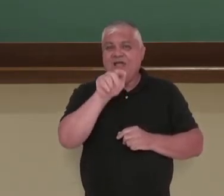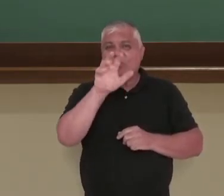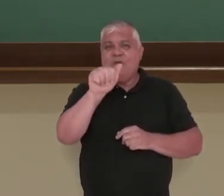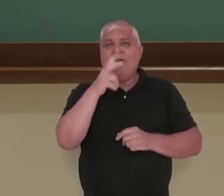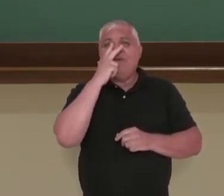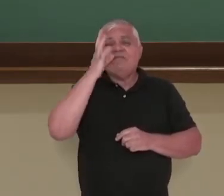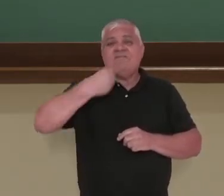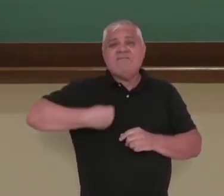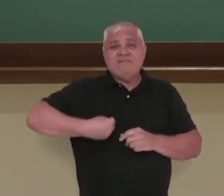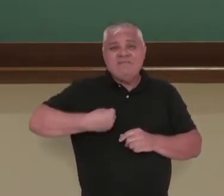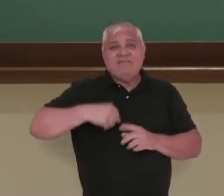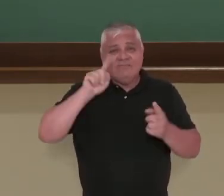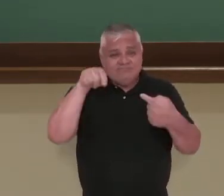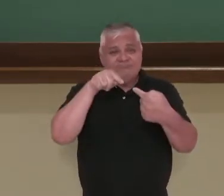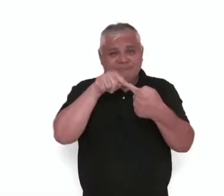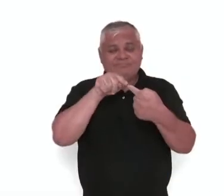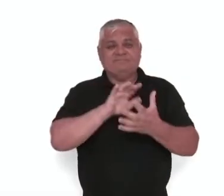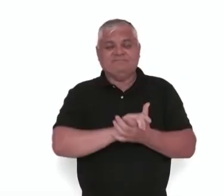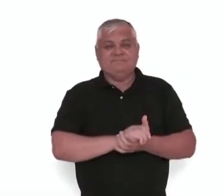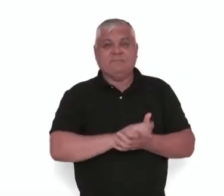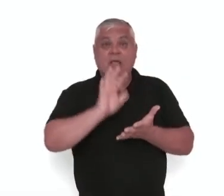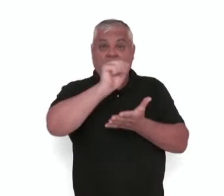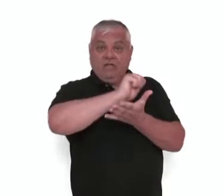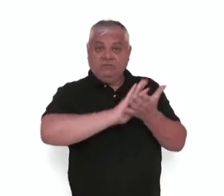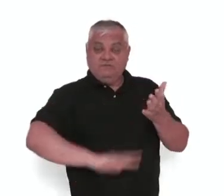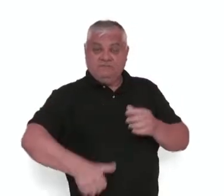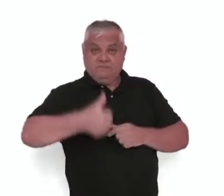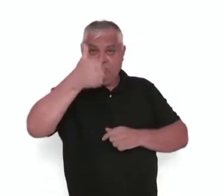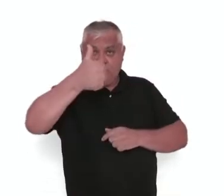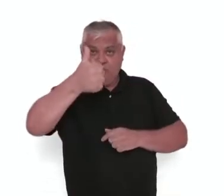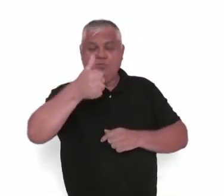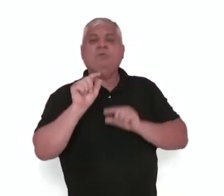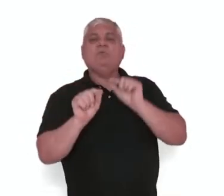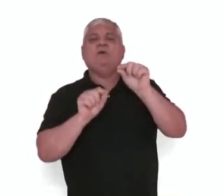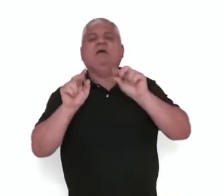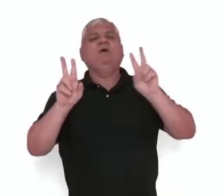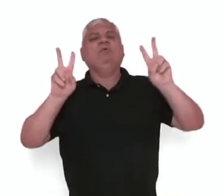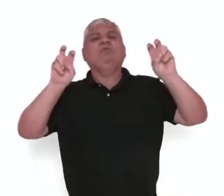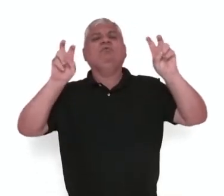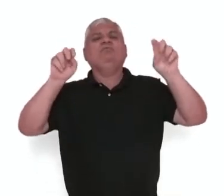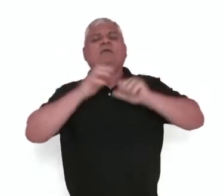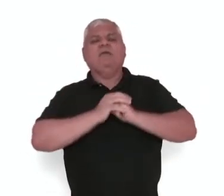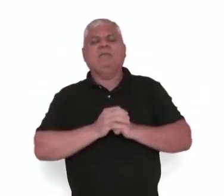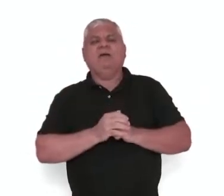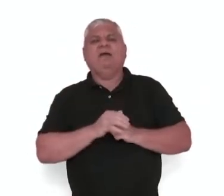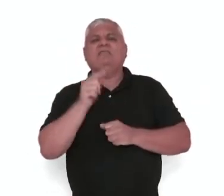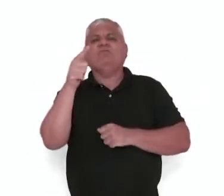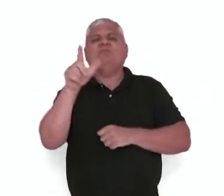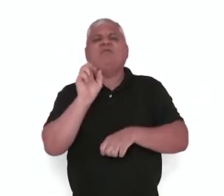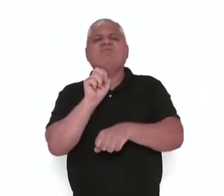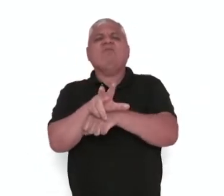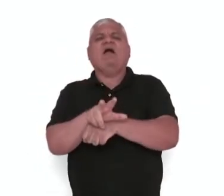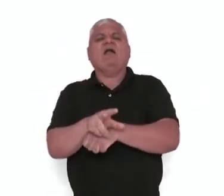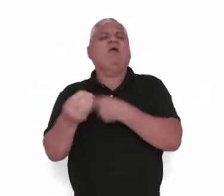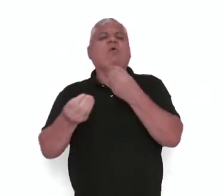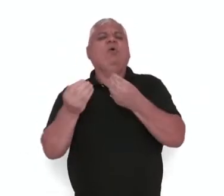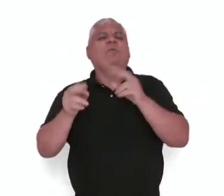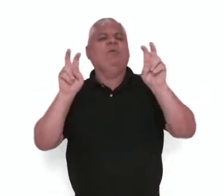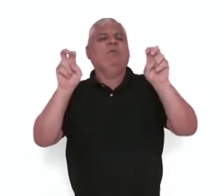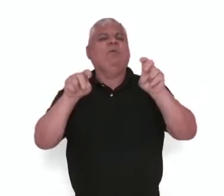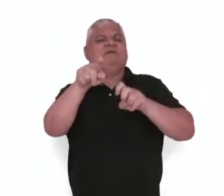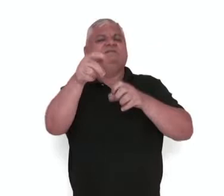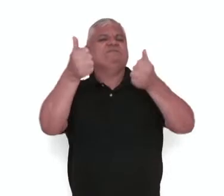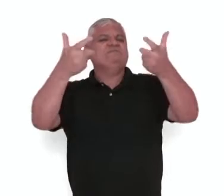à atividade 1. De acordo com o que estudamos, qual é a temática do poema Não Há Vagas? Justifique